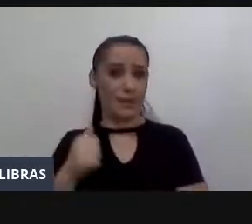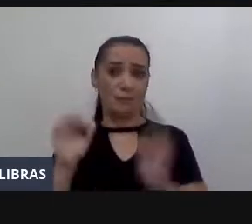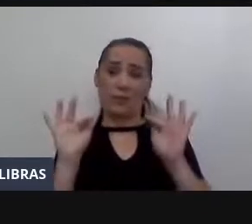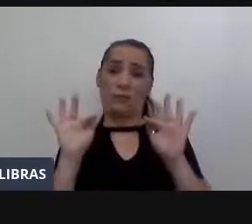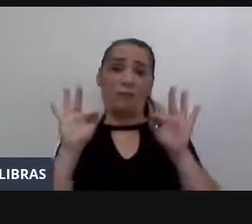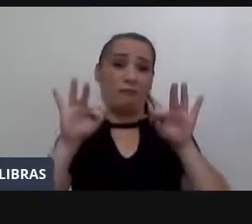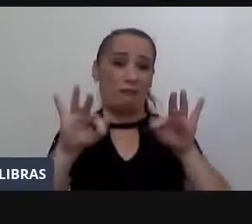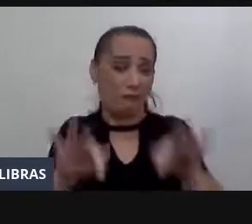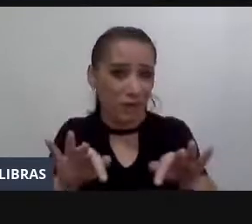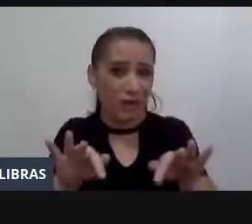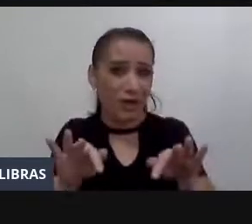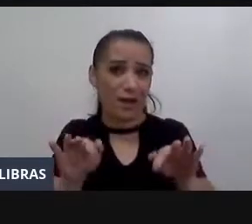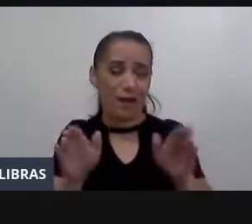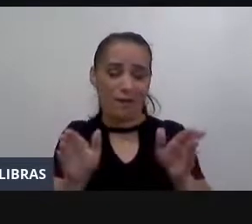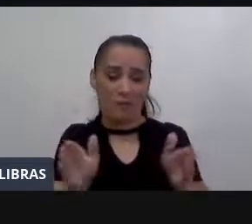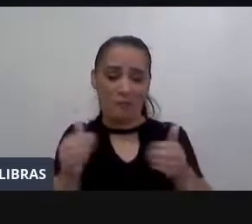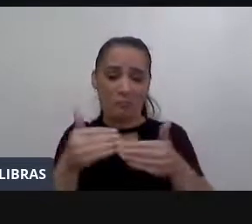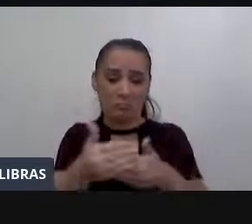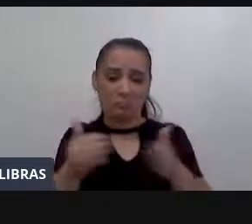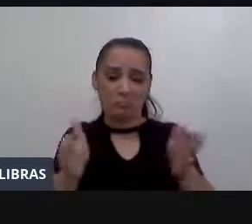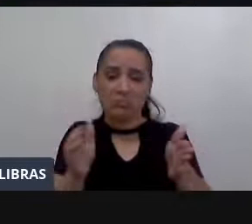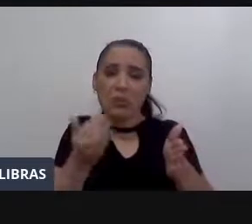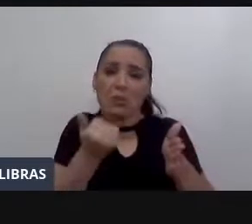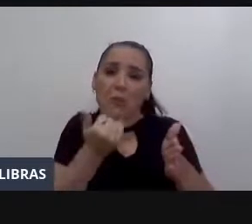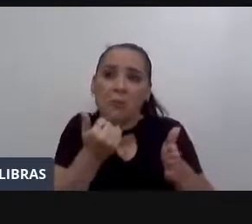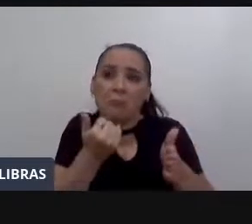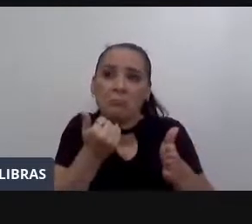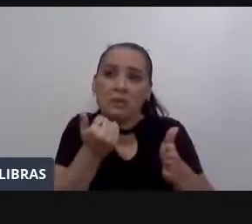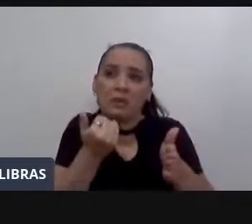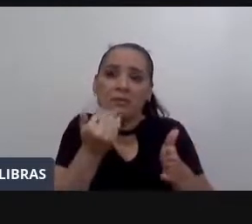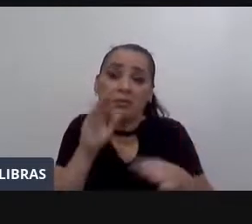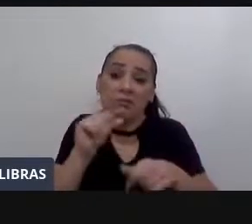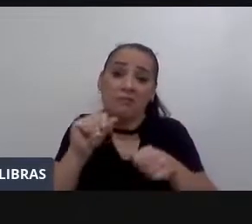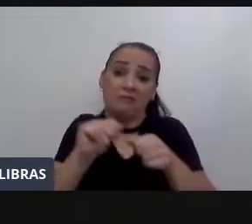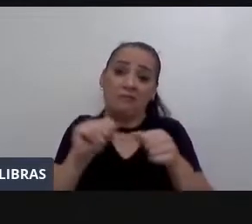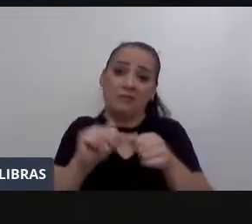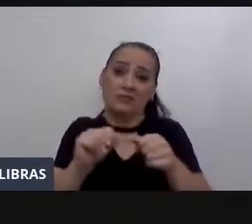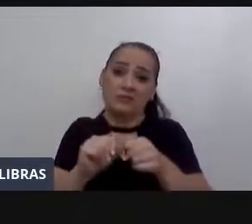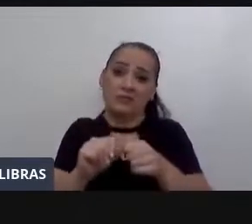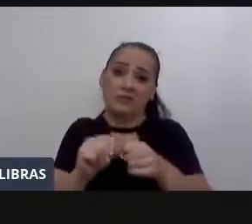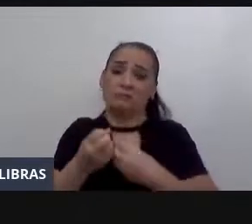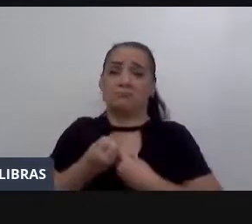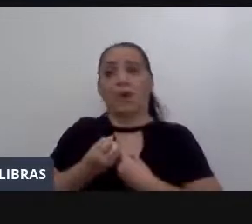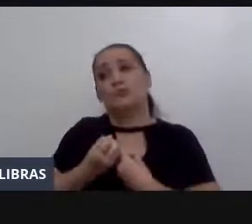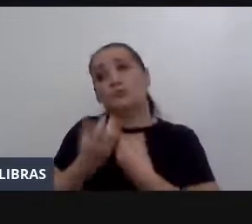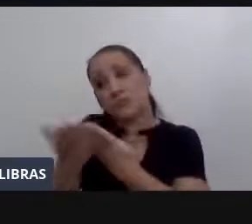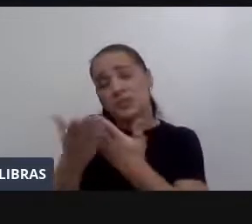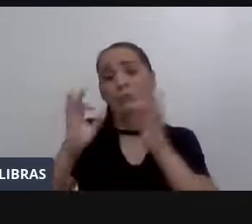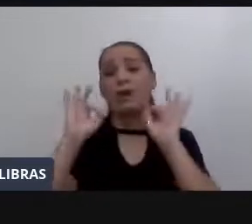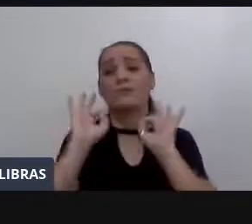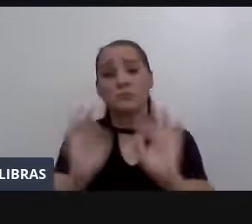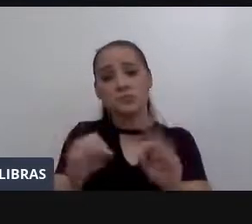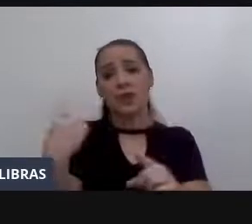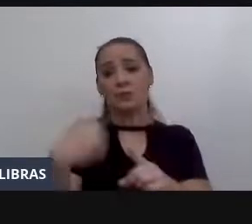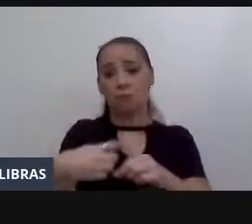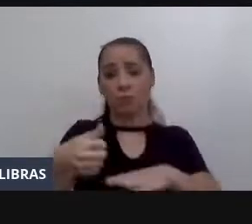um desabafo correto que ela amplia para todos os que chegam aqui, profissionais de alto